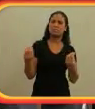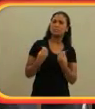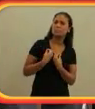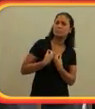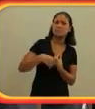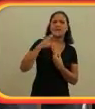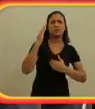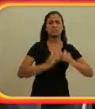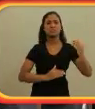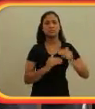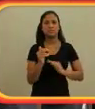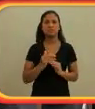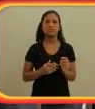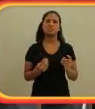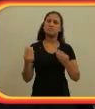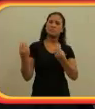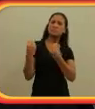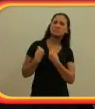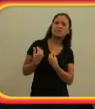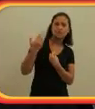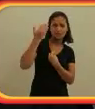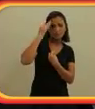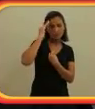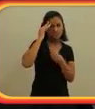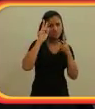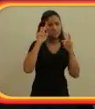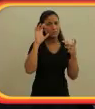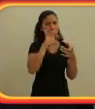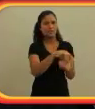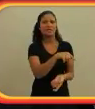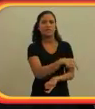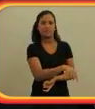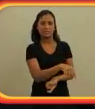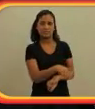do que um exercício. Ela me dá